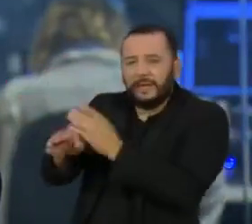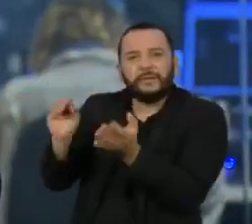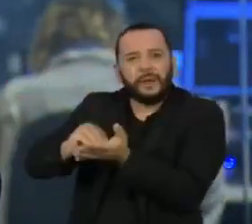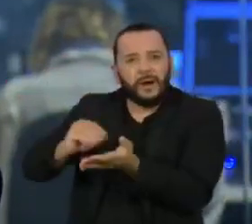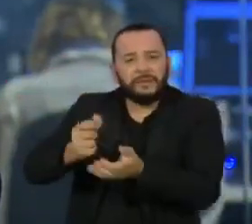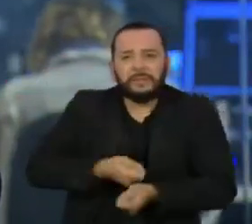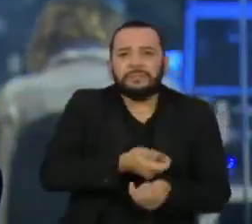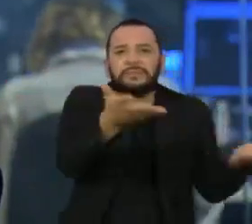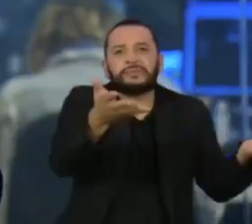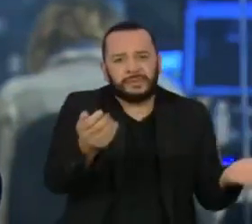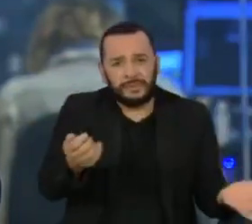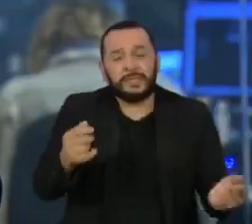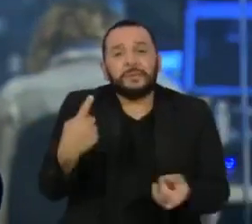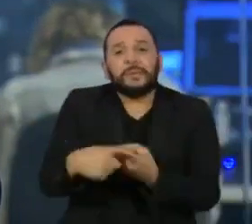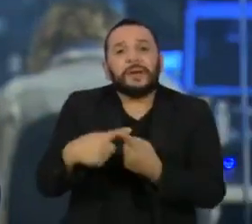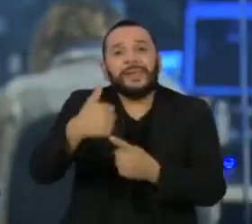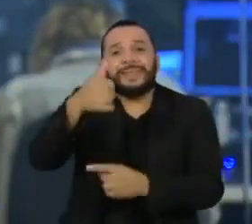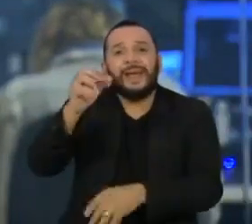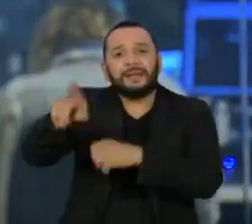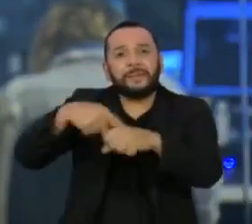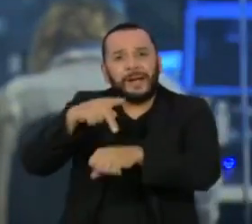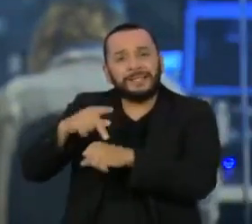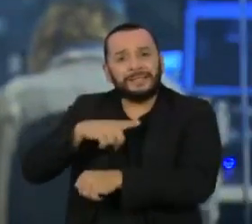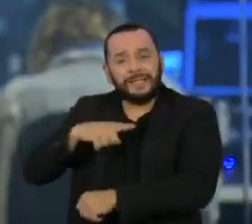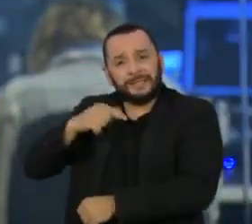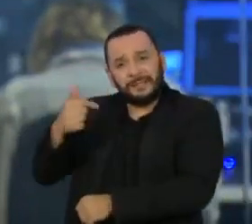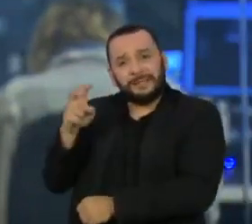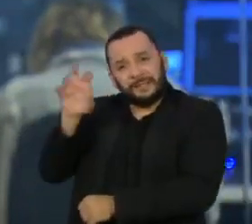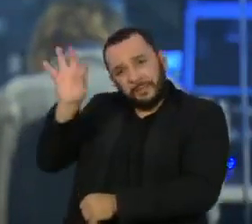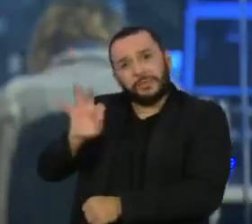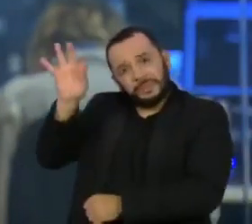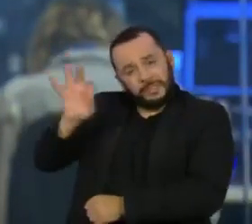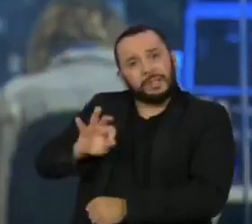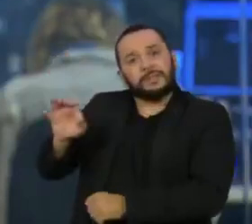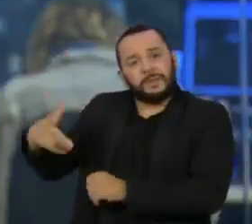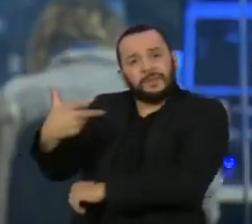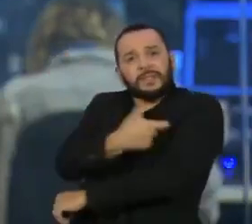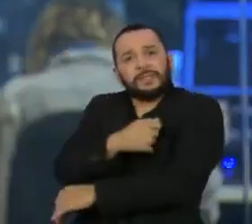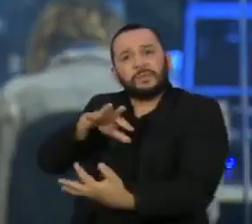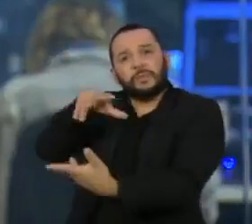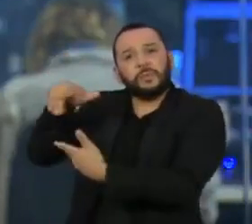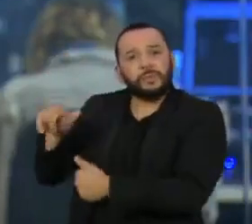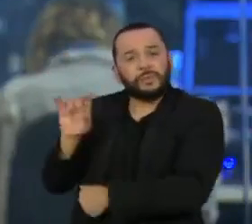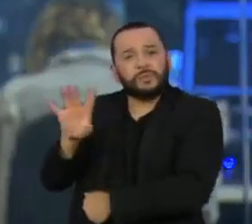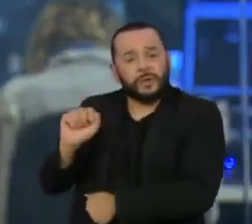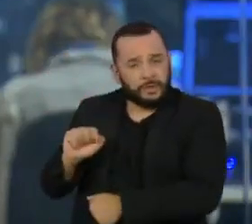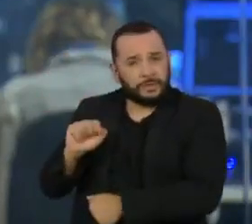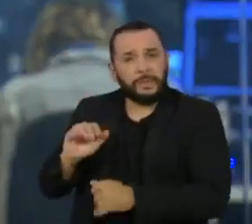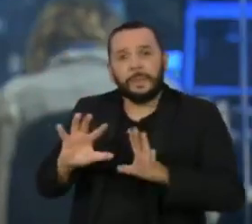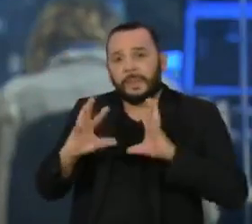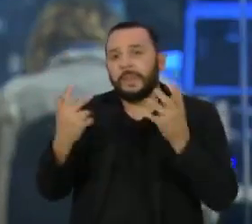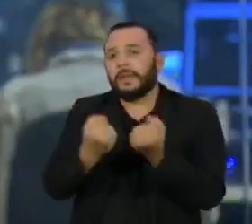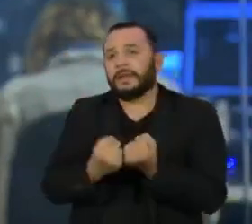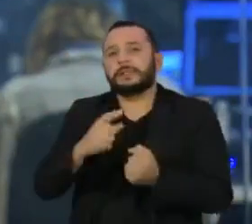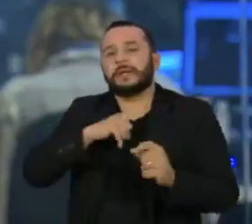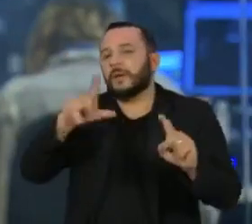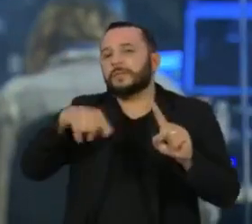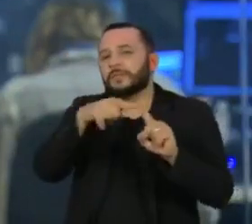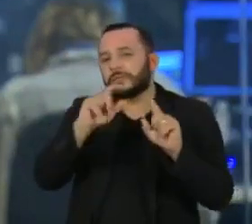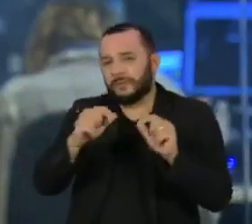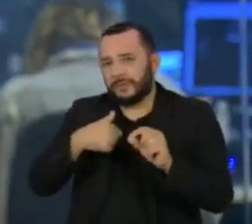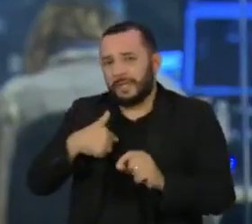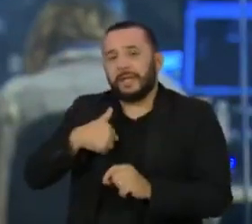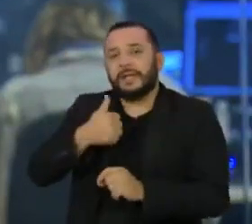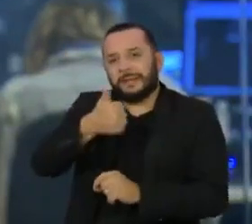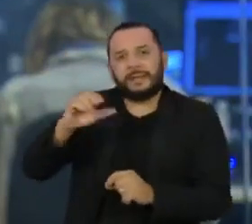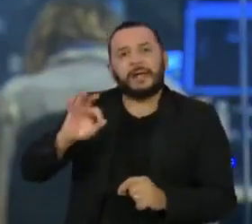10 nações detêm 75% das vacinas de todo o mundo. A OMS lançou hoje a meta de ter 10%